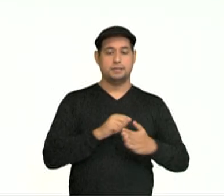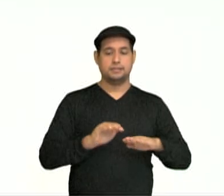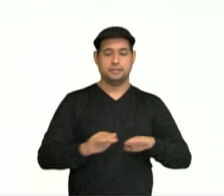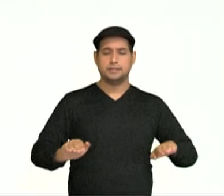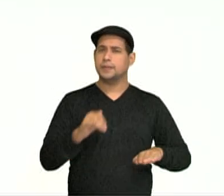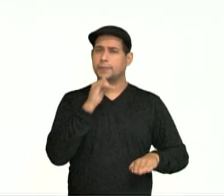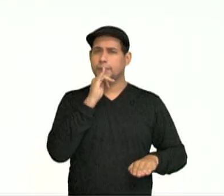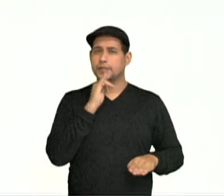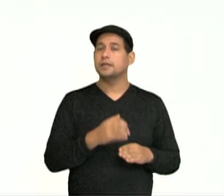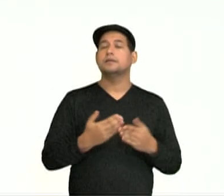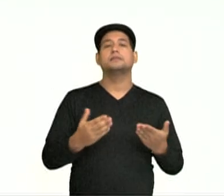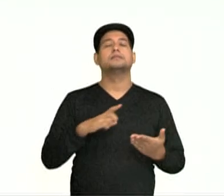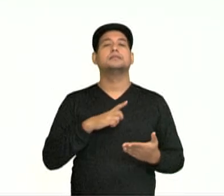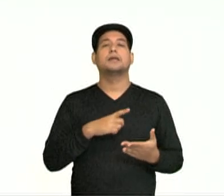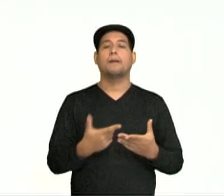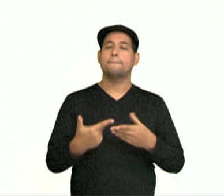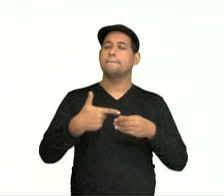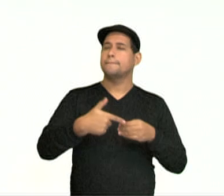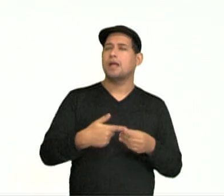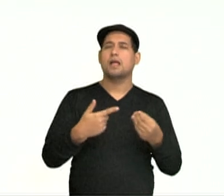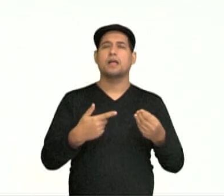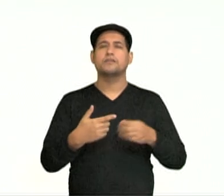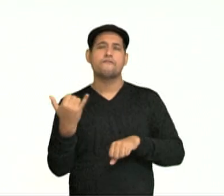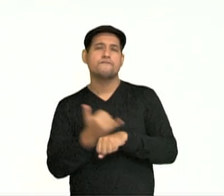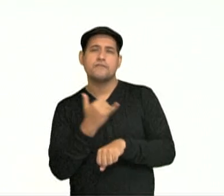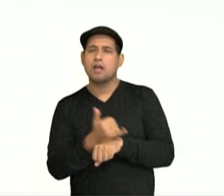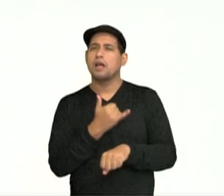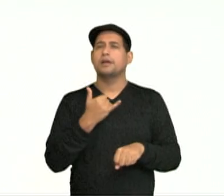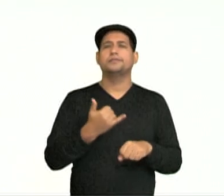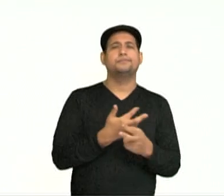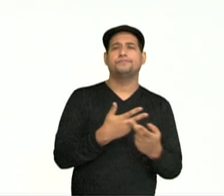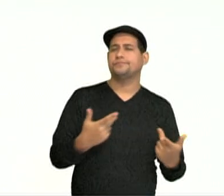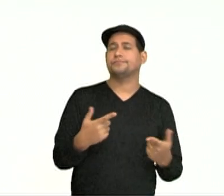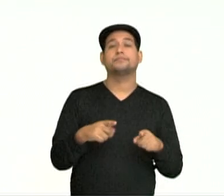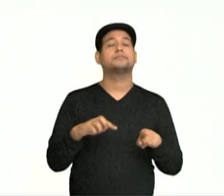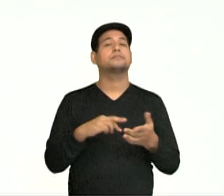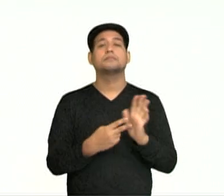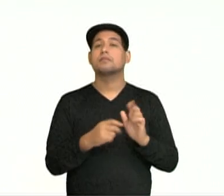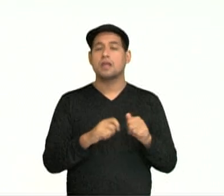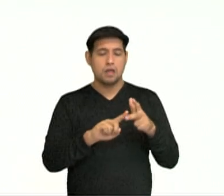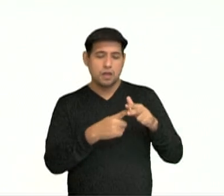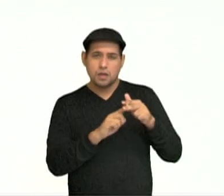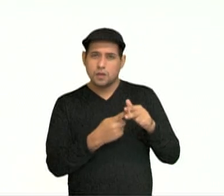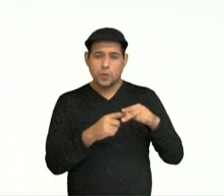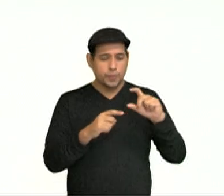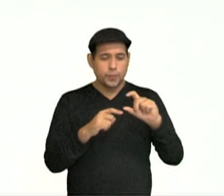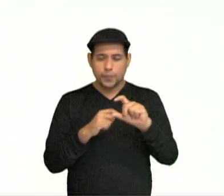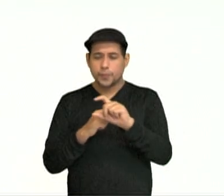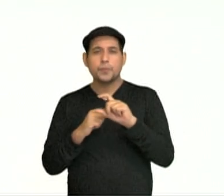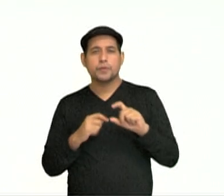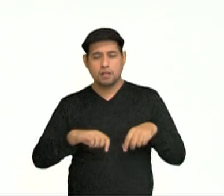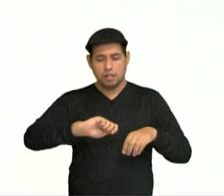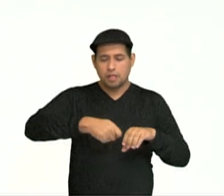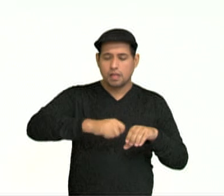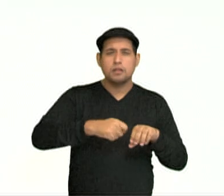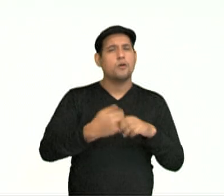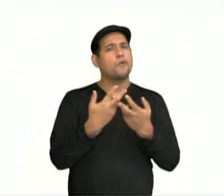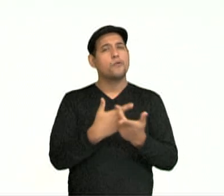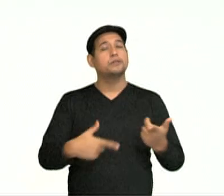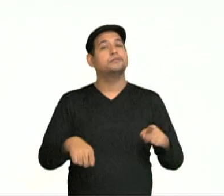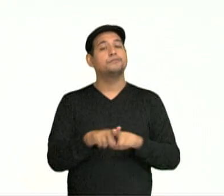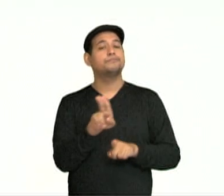exemplo, as petrolíferas, metalúrgicas, siderúrgicas, que fazem peças ou produtos